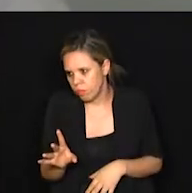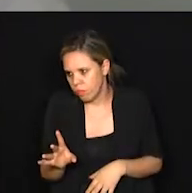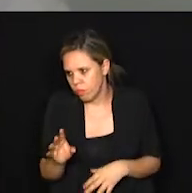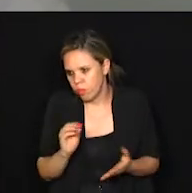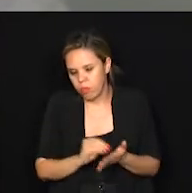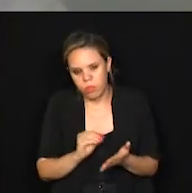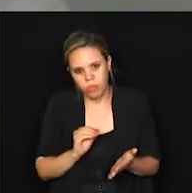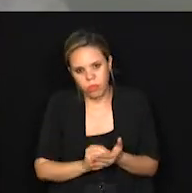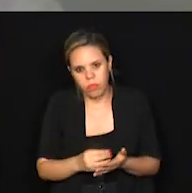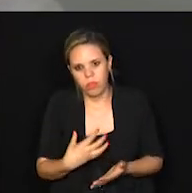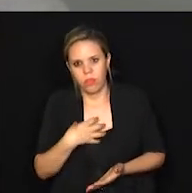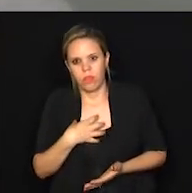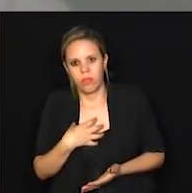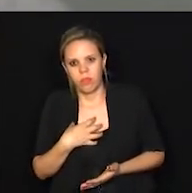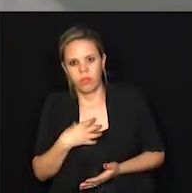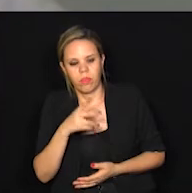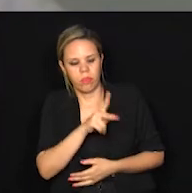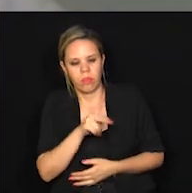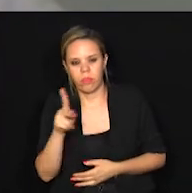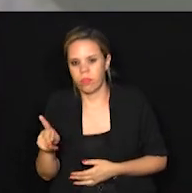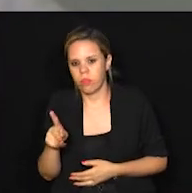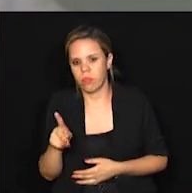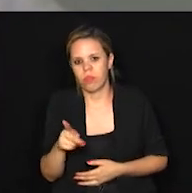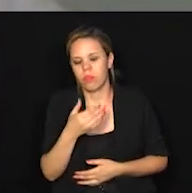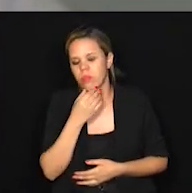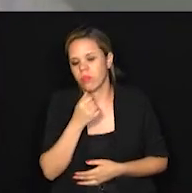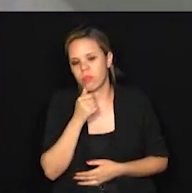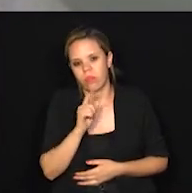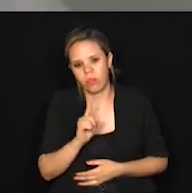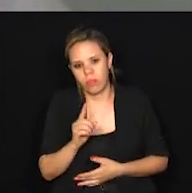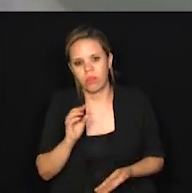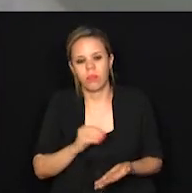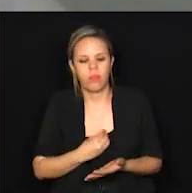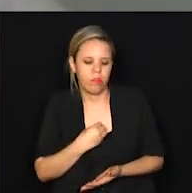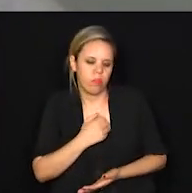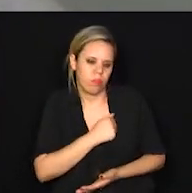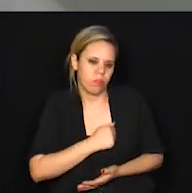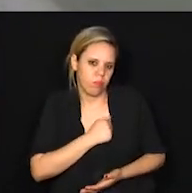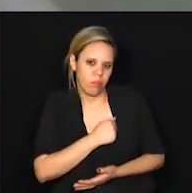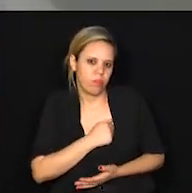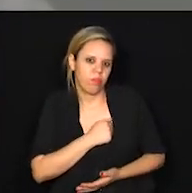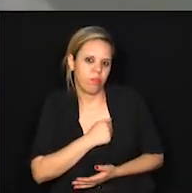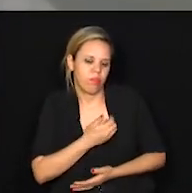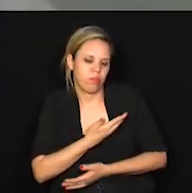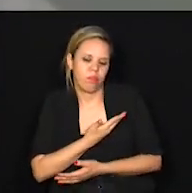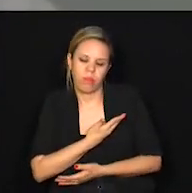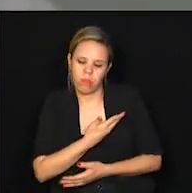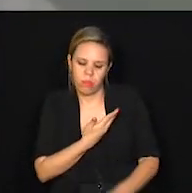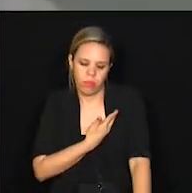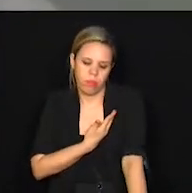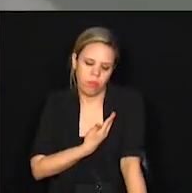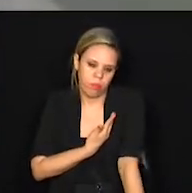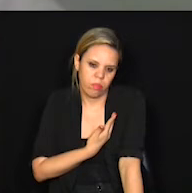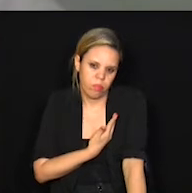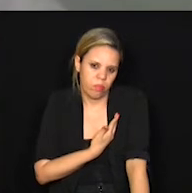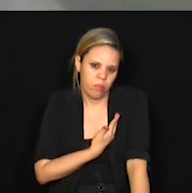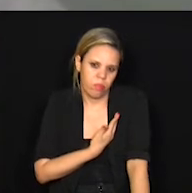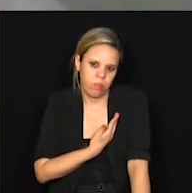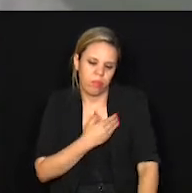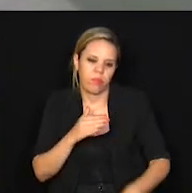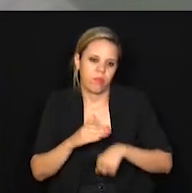inclusive, continuar valorizando o SUS, será que ele vai suportar o número de infectados caso nós tenhamos